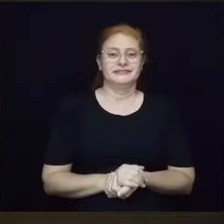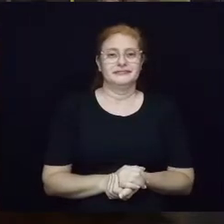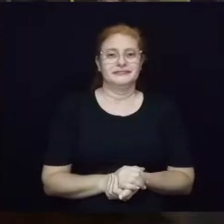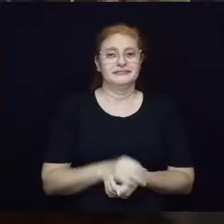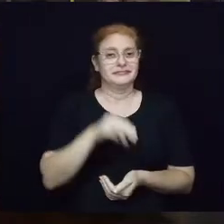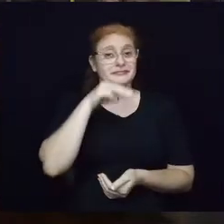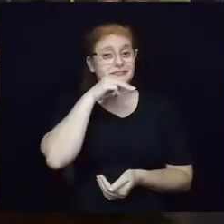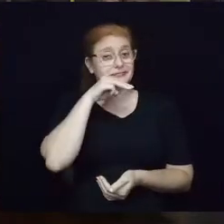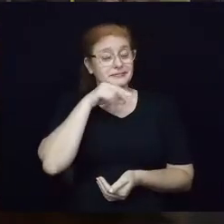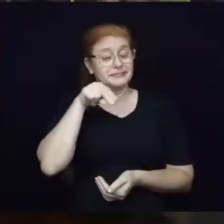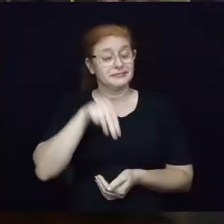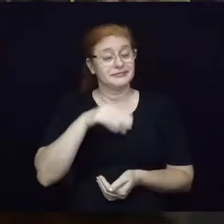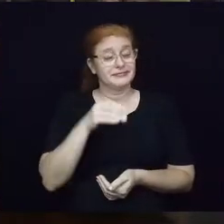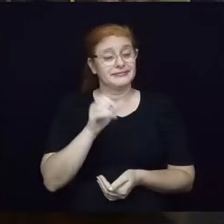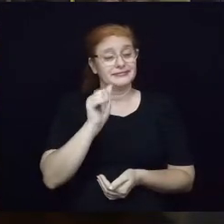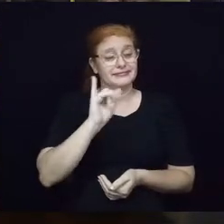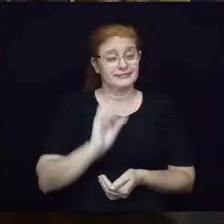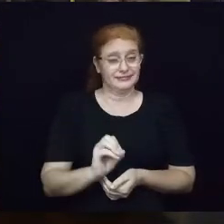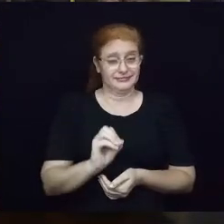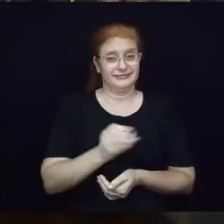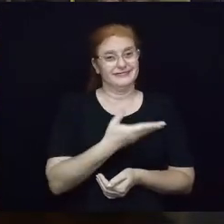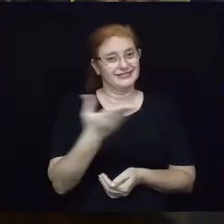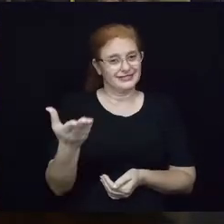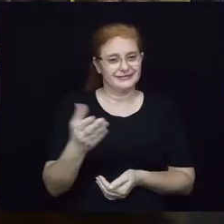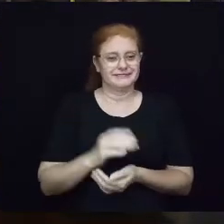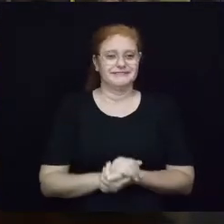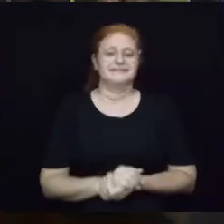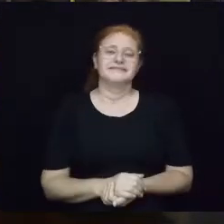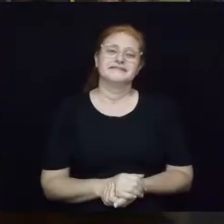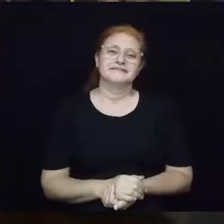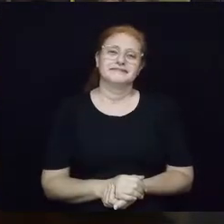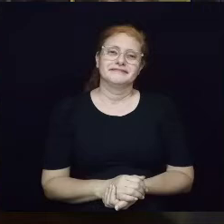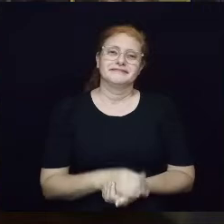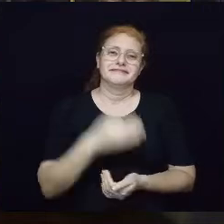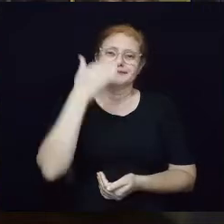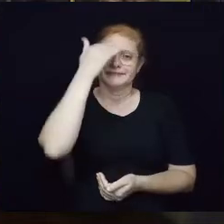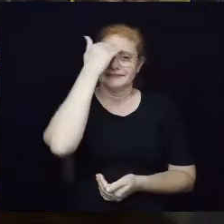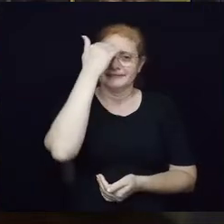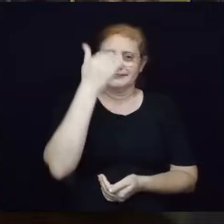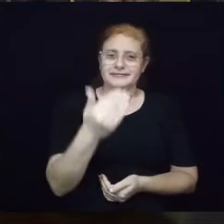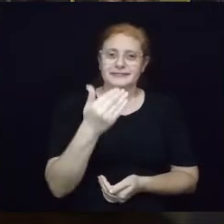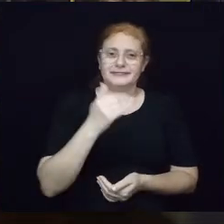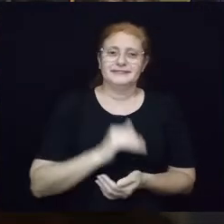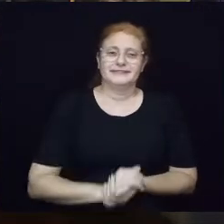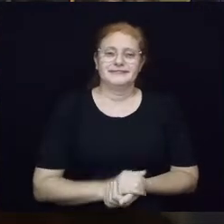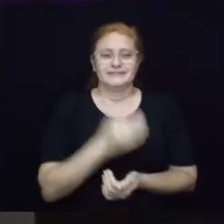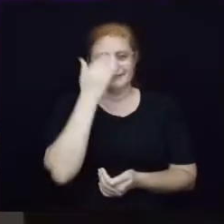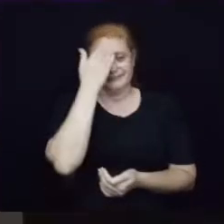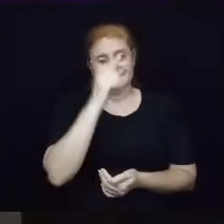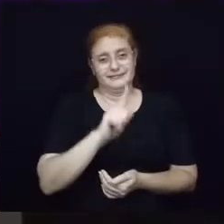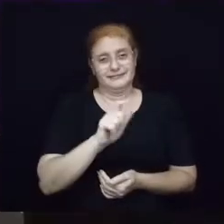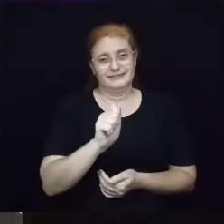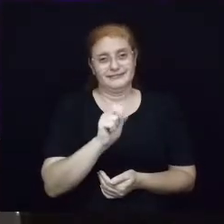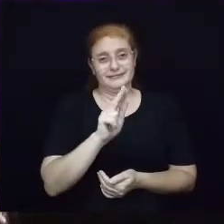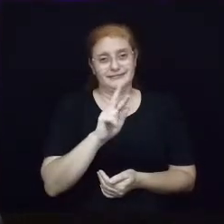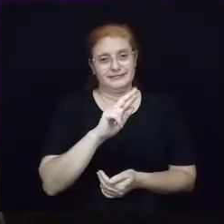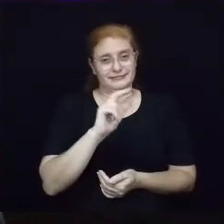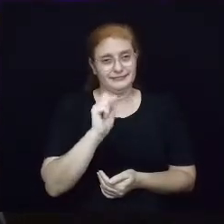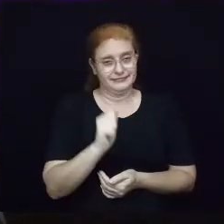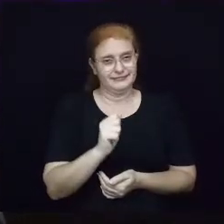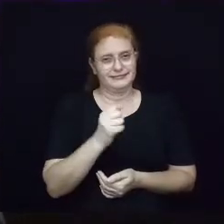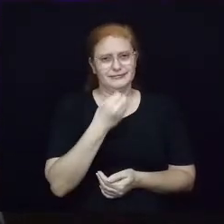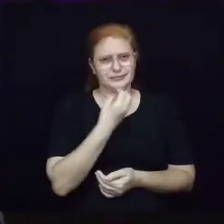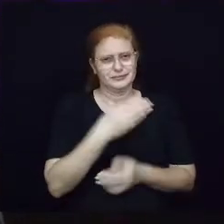Mauro, Neiva, Caio, agora é com vocês. Obrigada. Obrigada, Laura. Boa noite a todos e